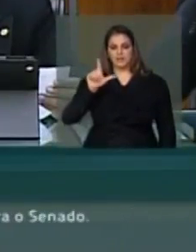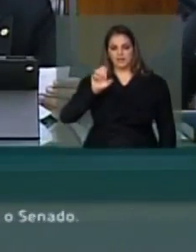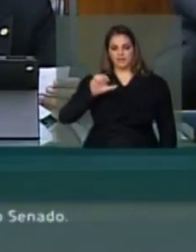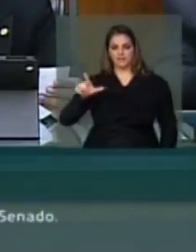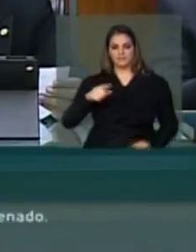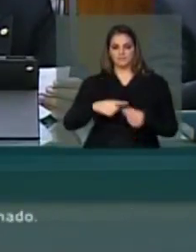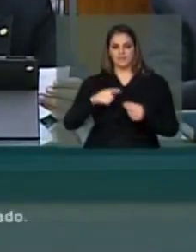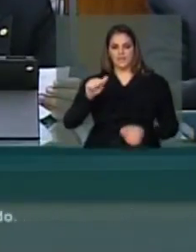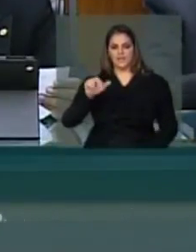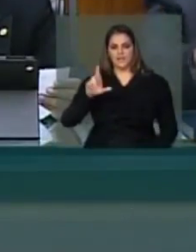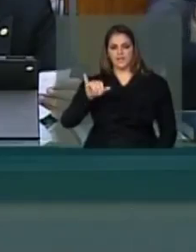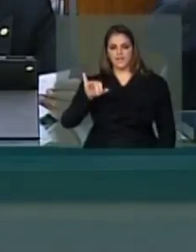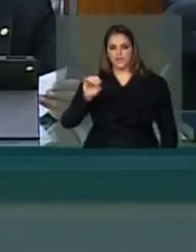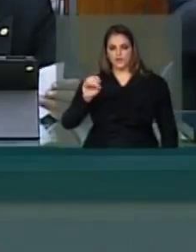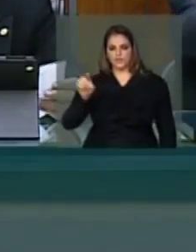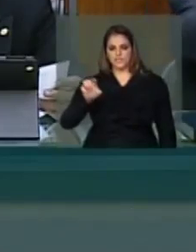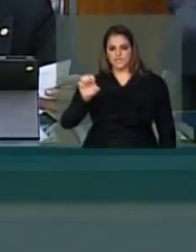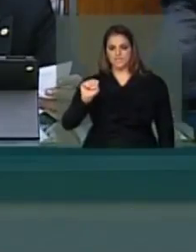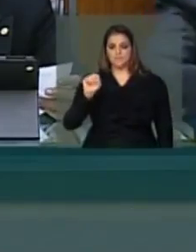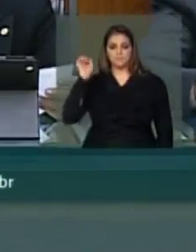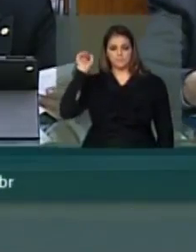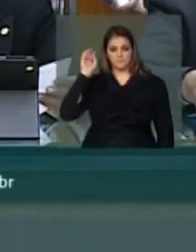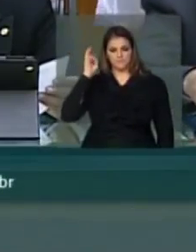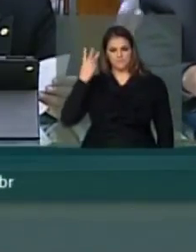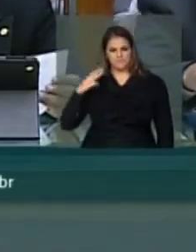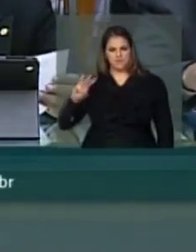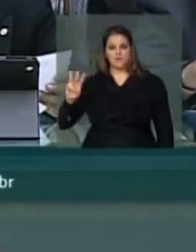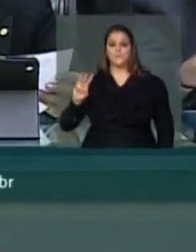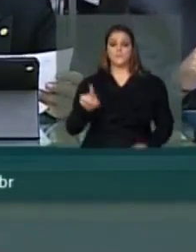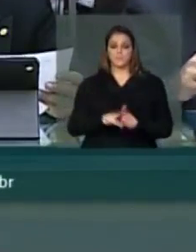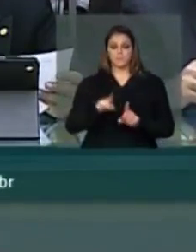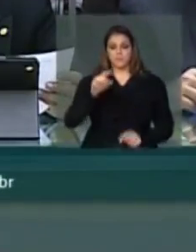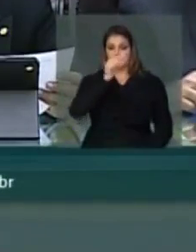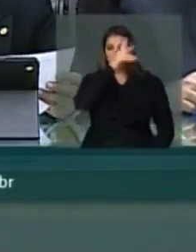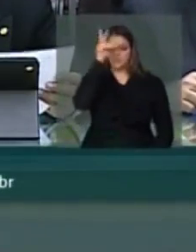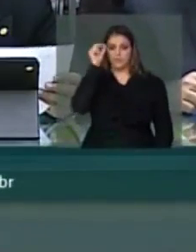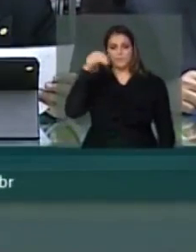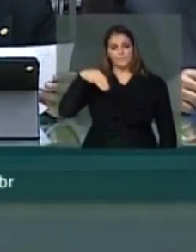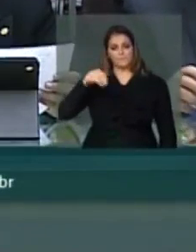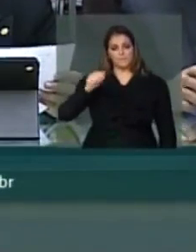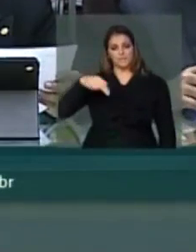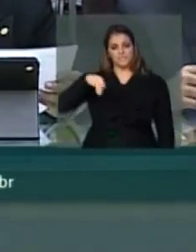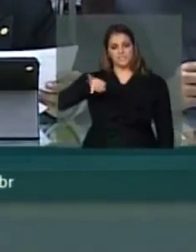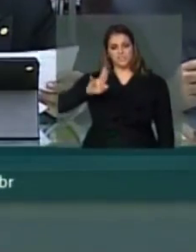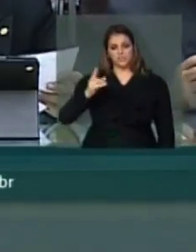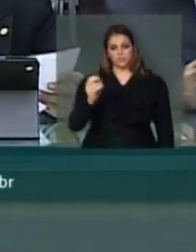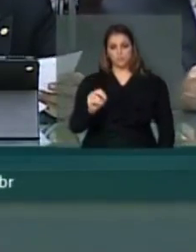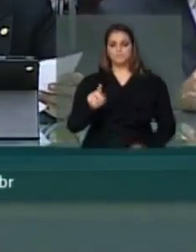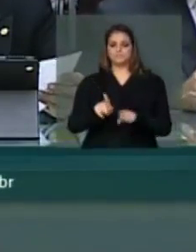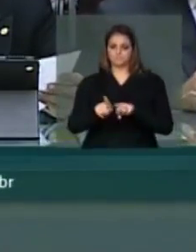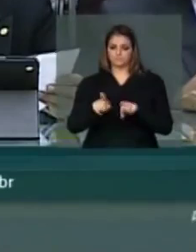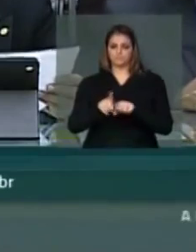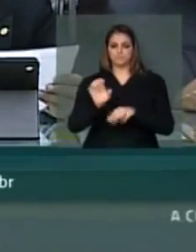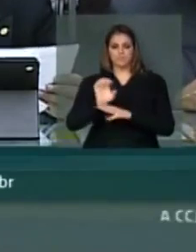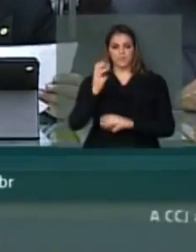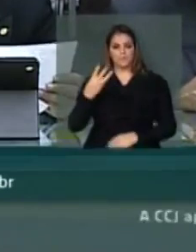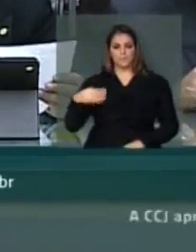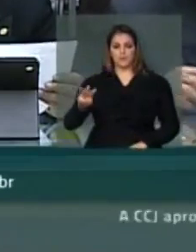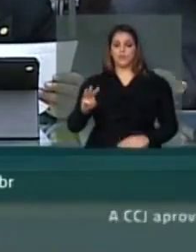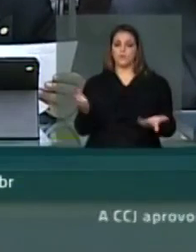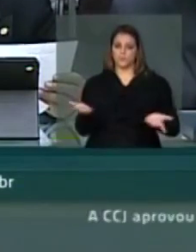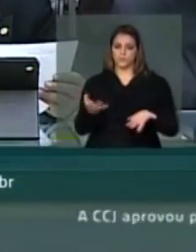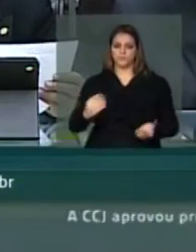de Araioses, no Maranhão, e o prefeito Maninho, também do Maranhão, que vieram